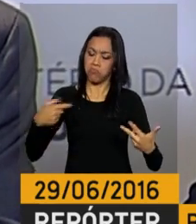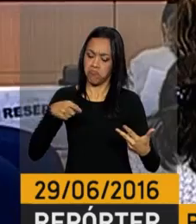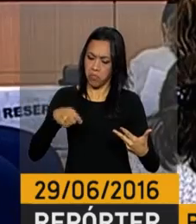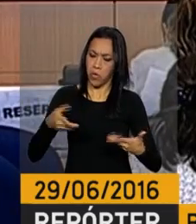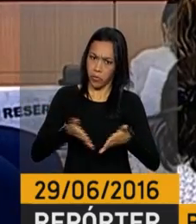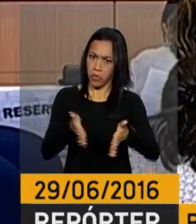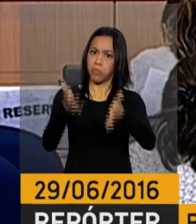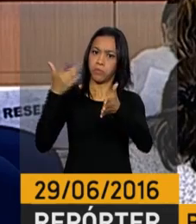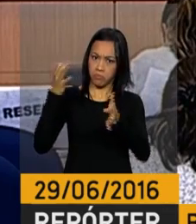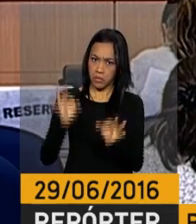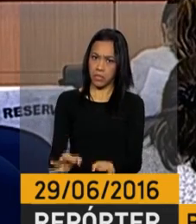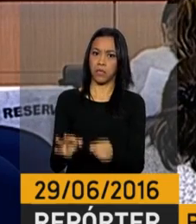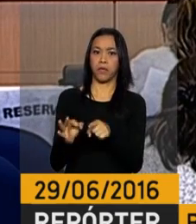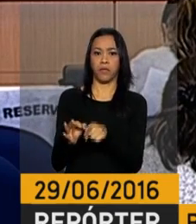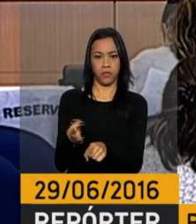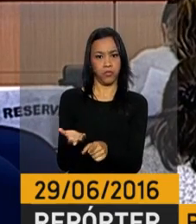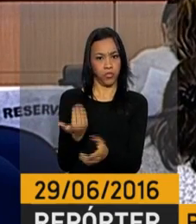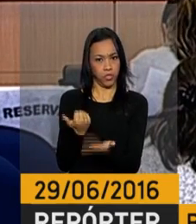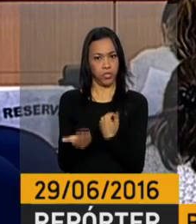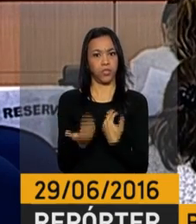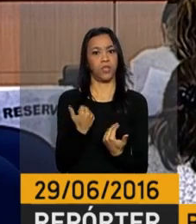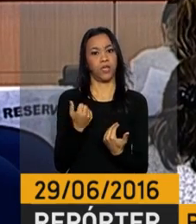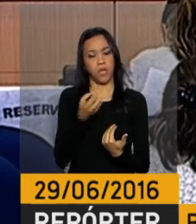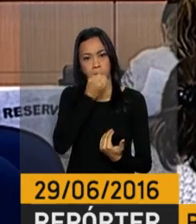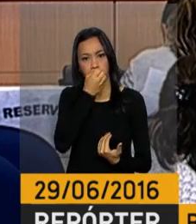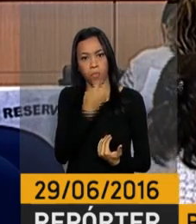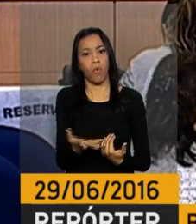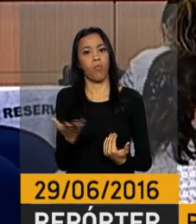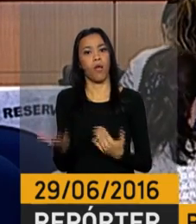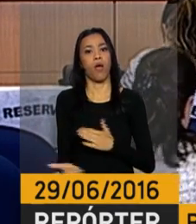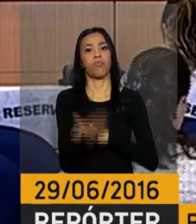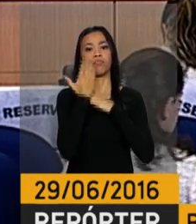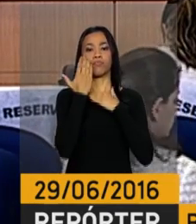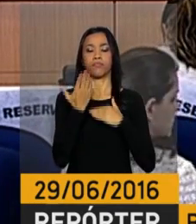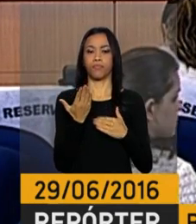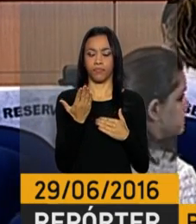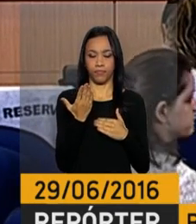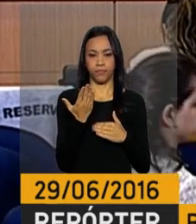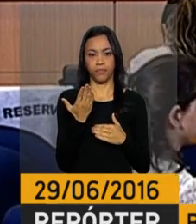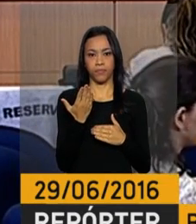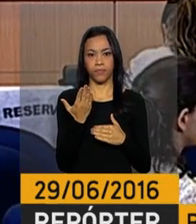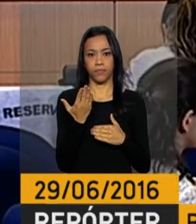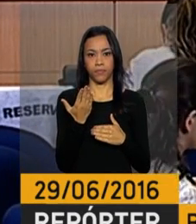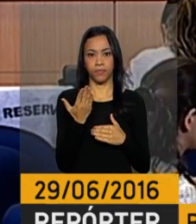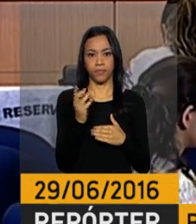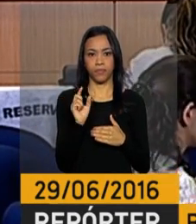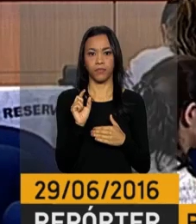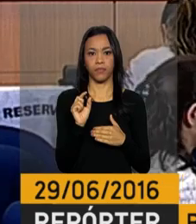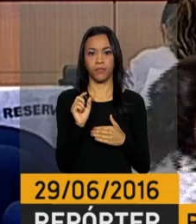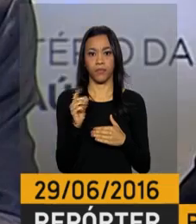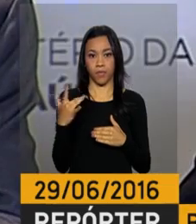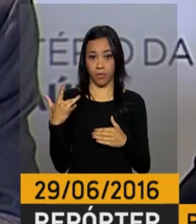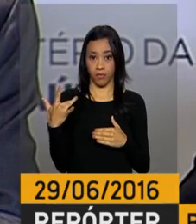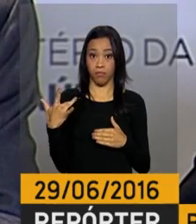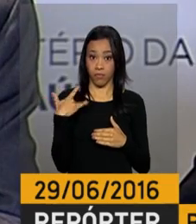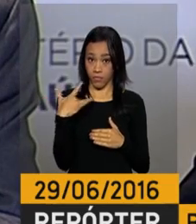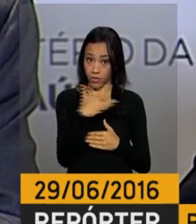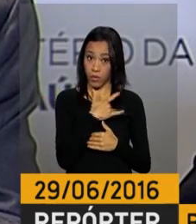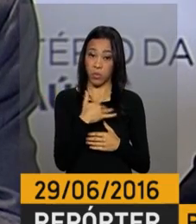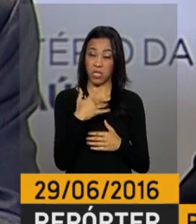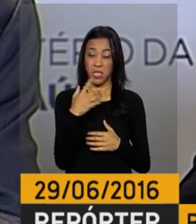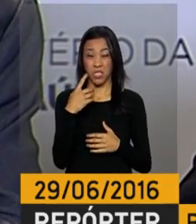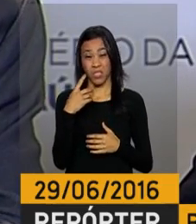certo que a melhor maneira de se obter resultados é eh em vez de críticas